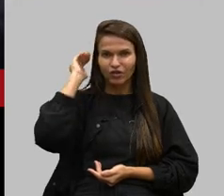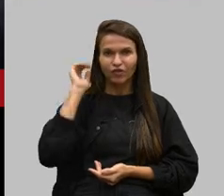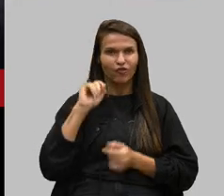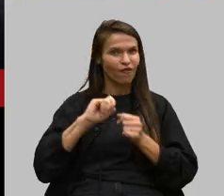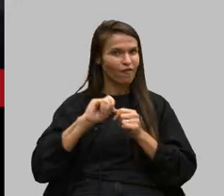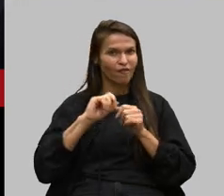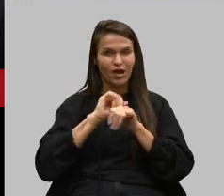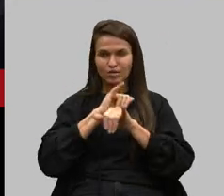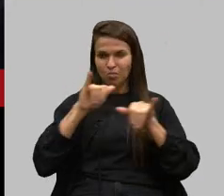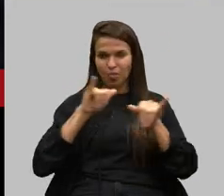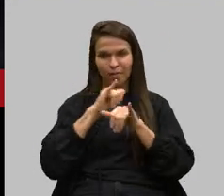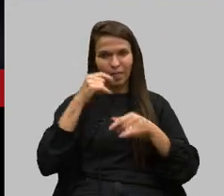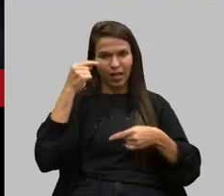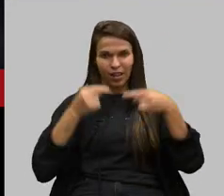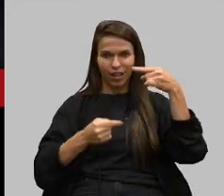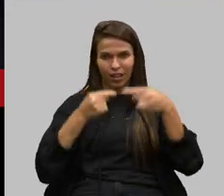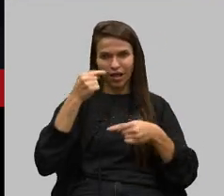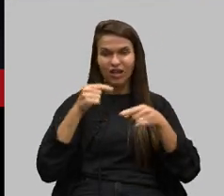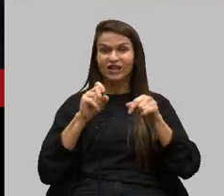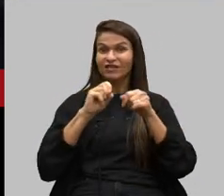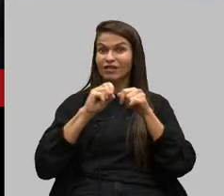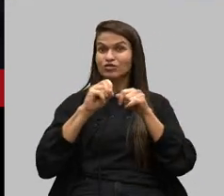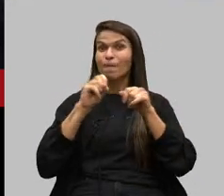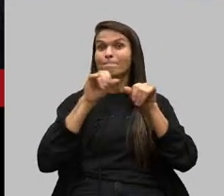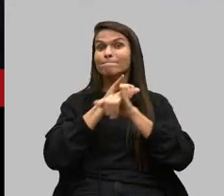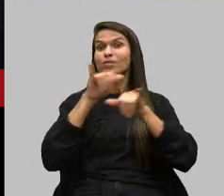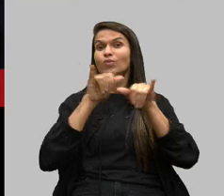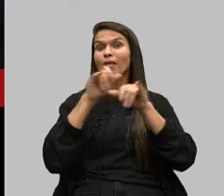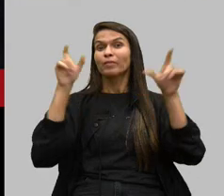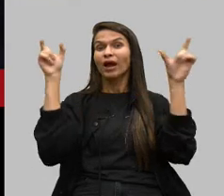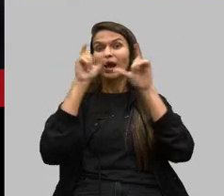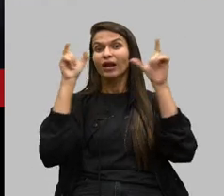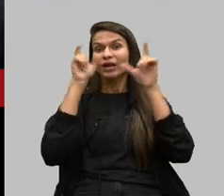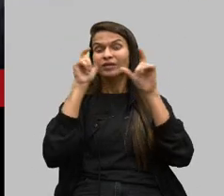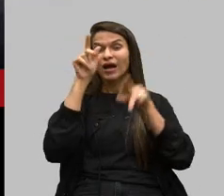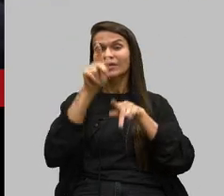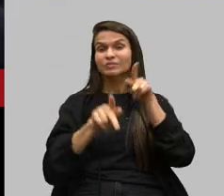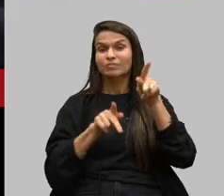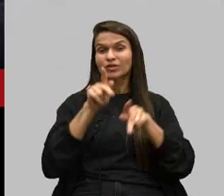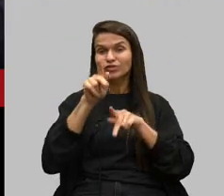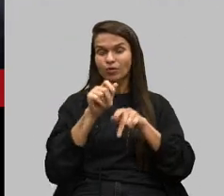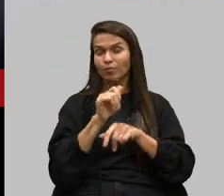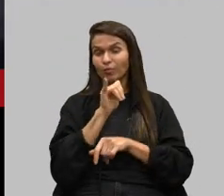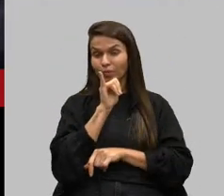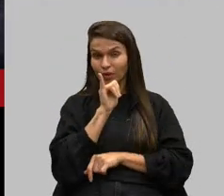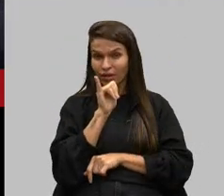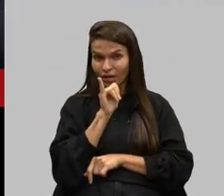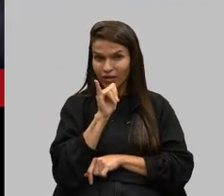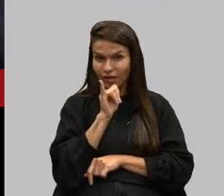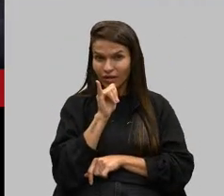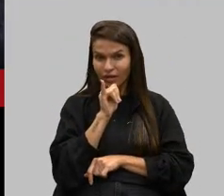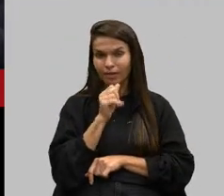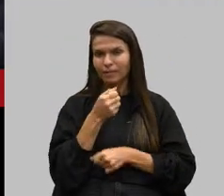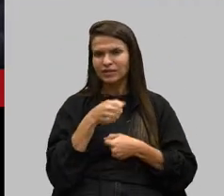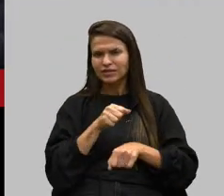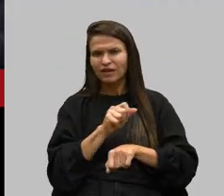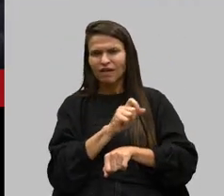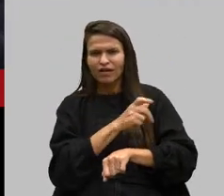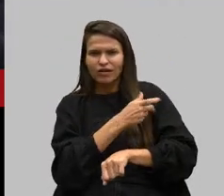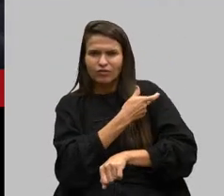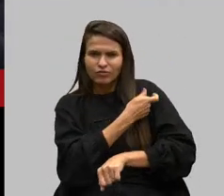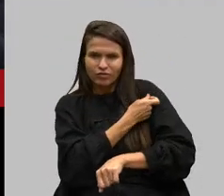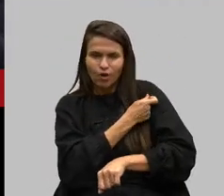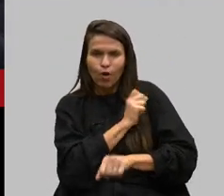política ele faz publicidade para alertar as pessoas por exemplo se preca tomar uma vacinação um